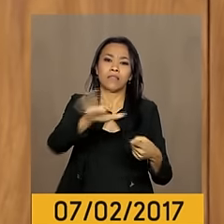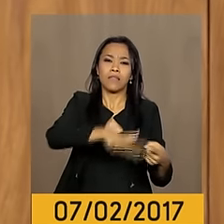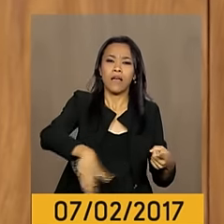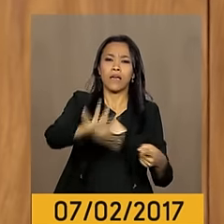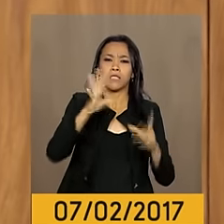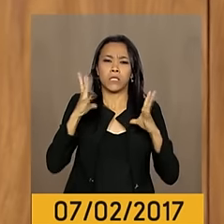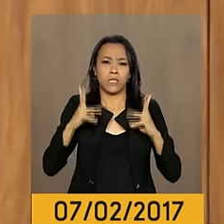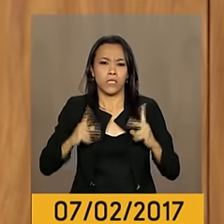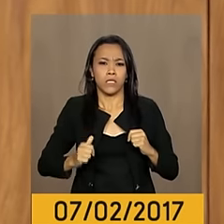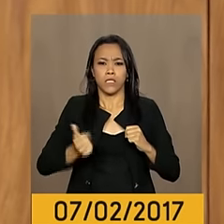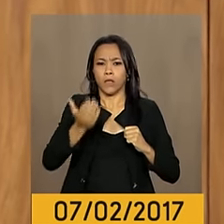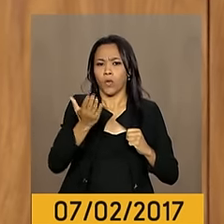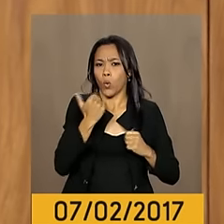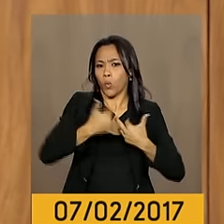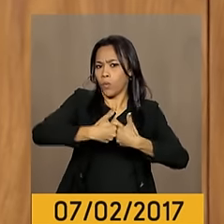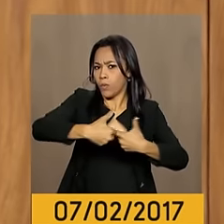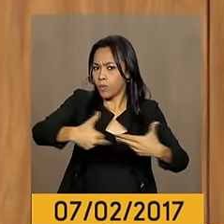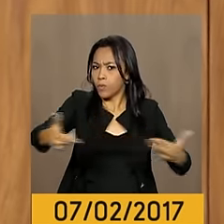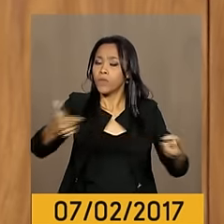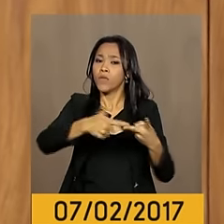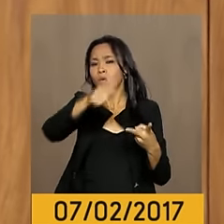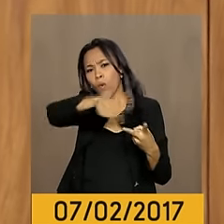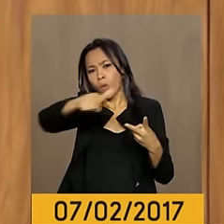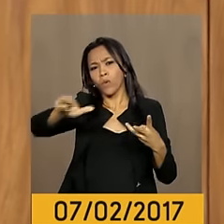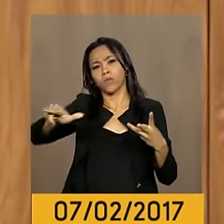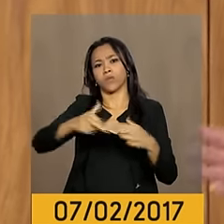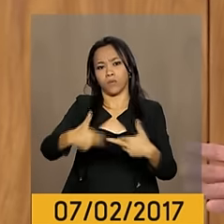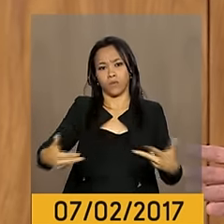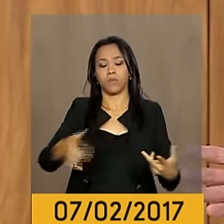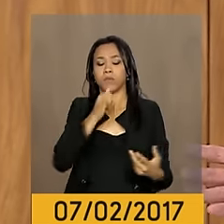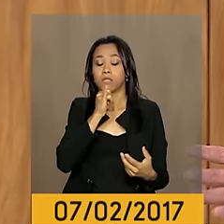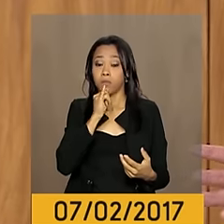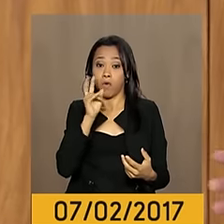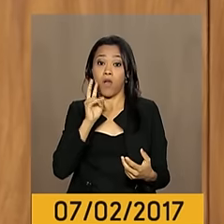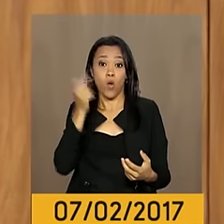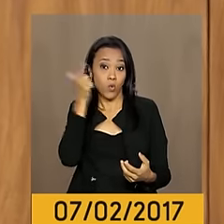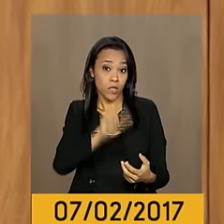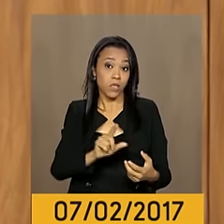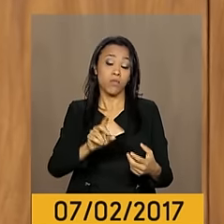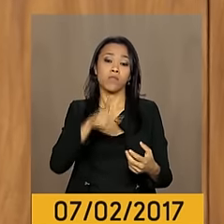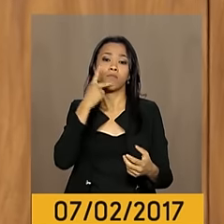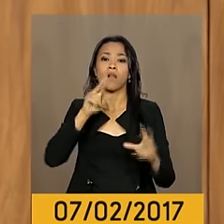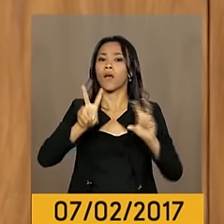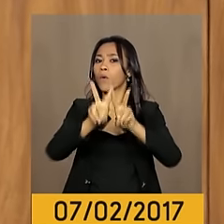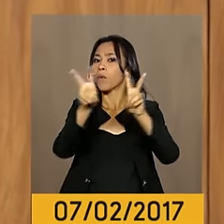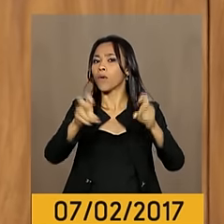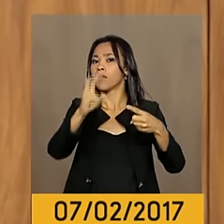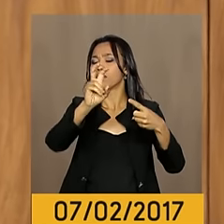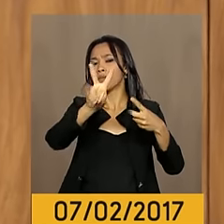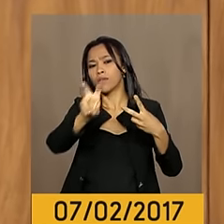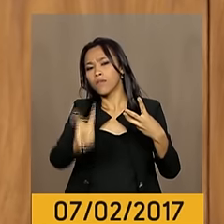fitossanitárias avançamos ainda em temas como puderam perceber eh como segurança